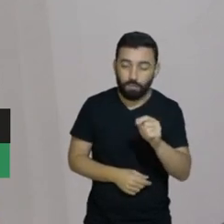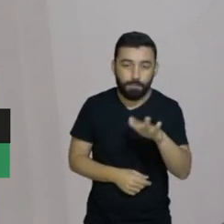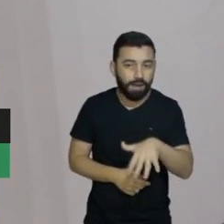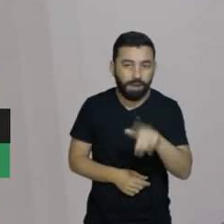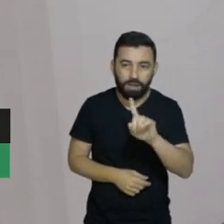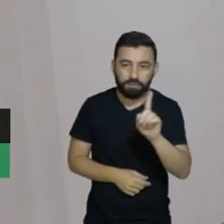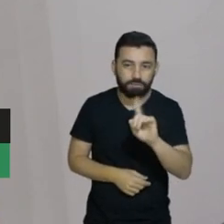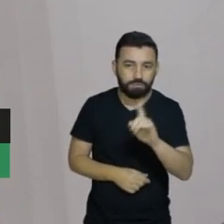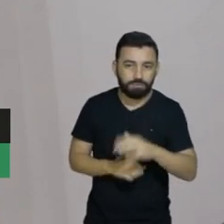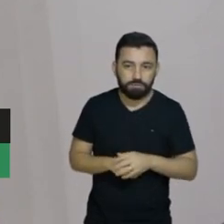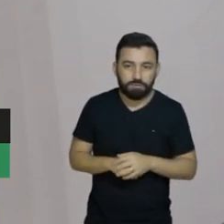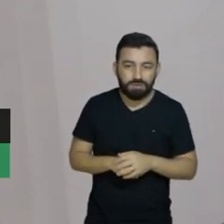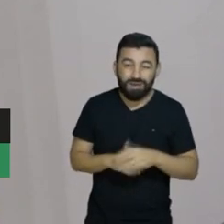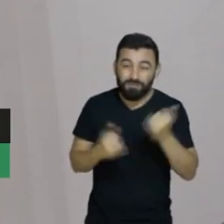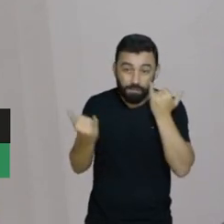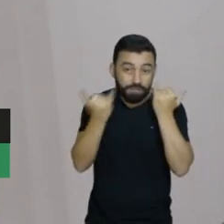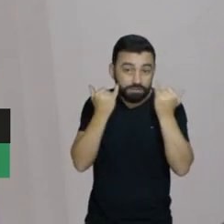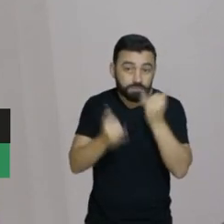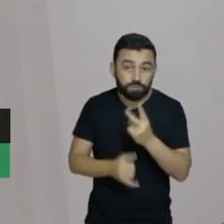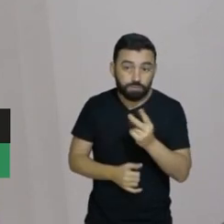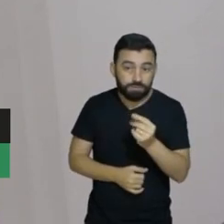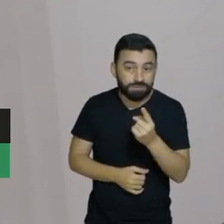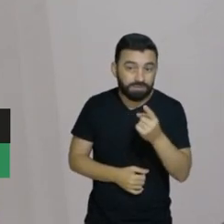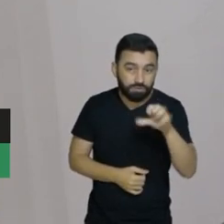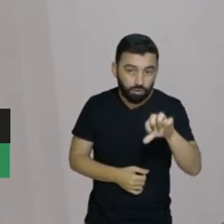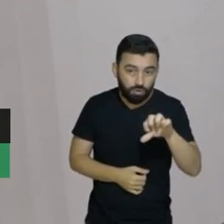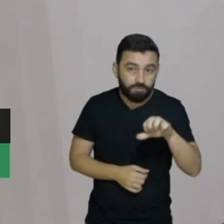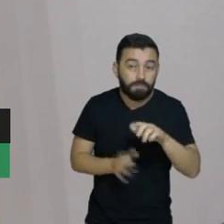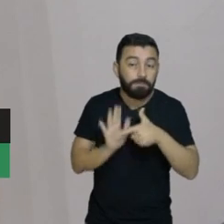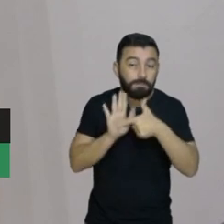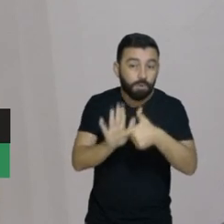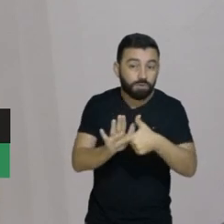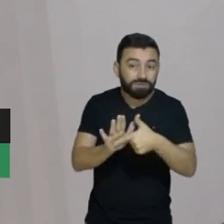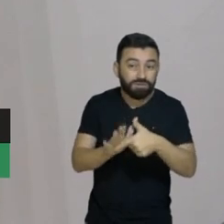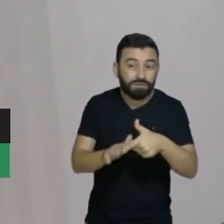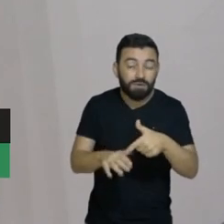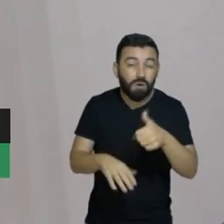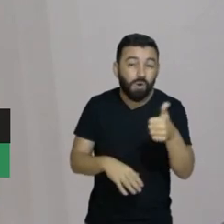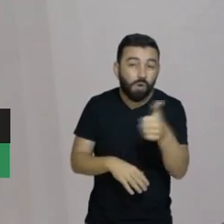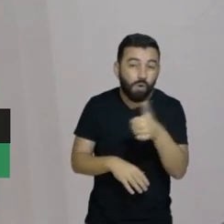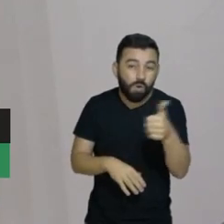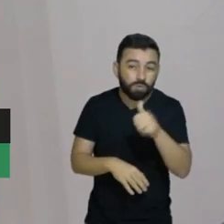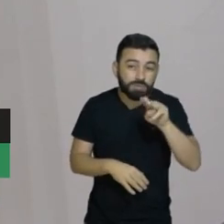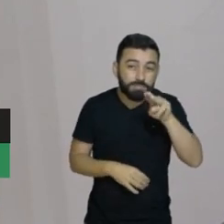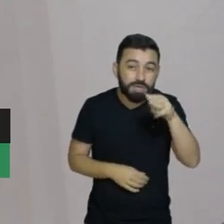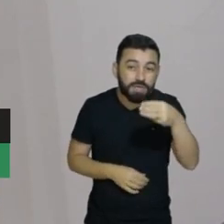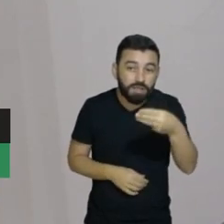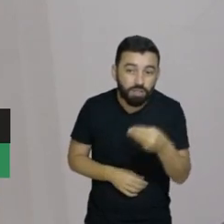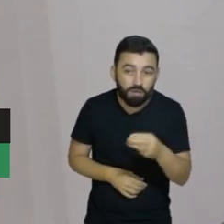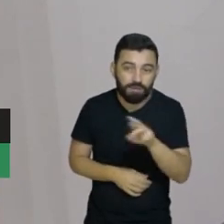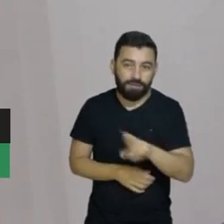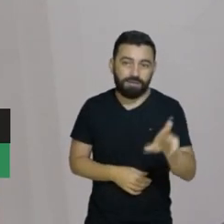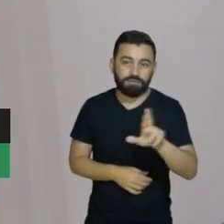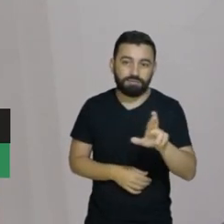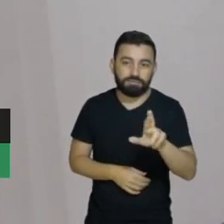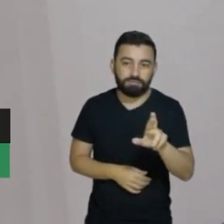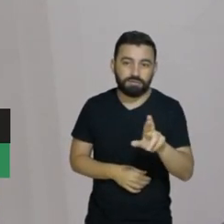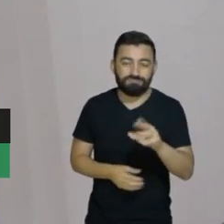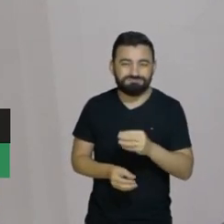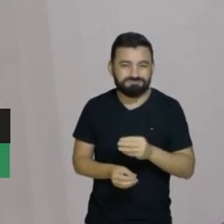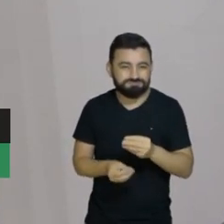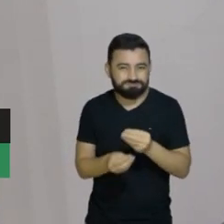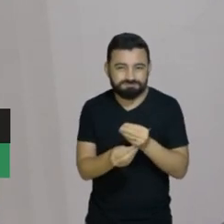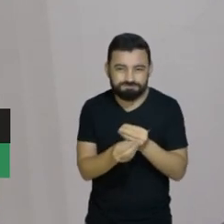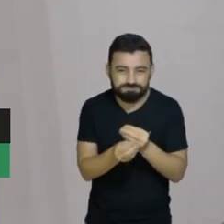As informações de 2019 e 2020 mostram que foram quase 11 milhões de reais para distribuição